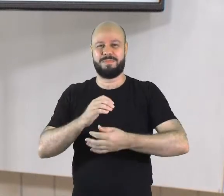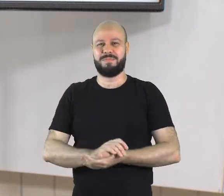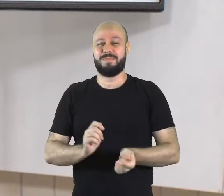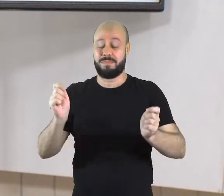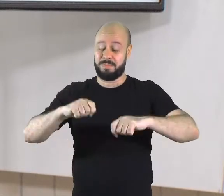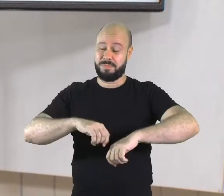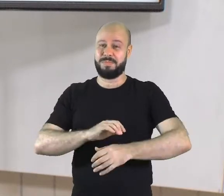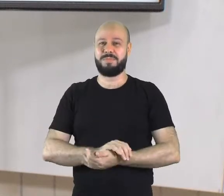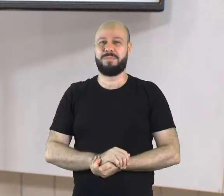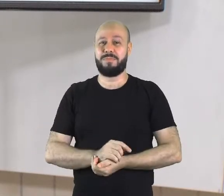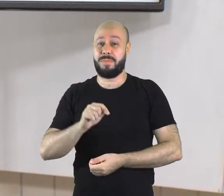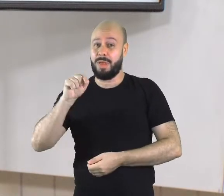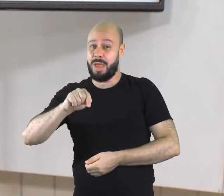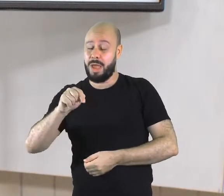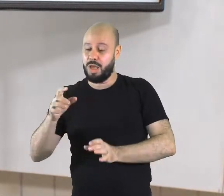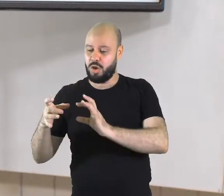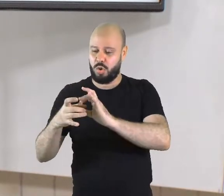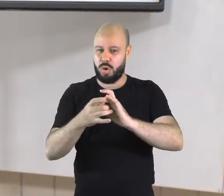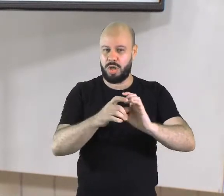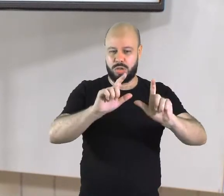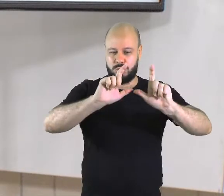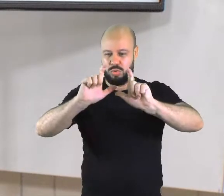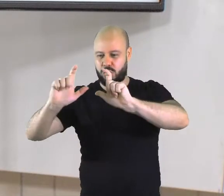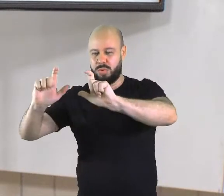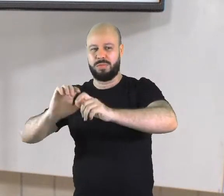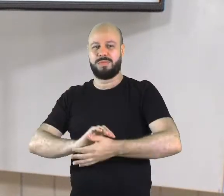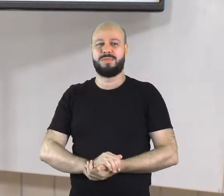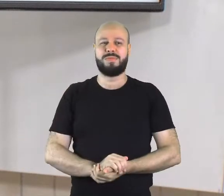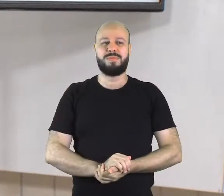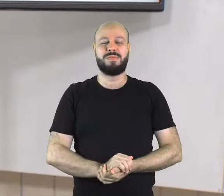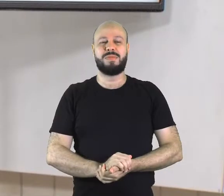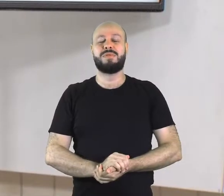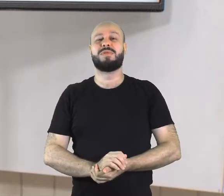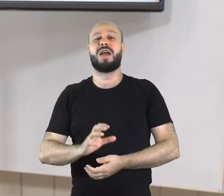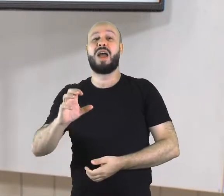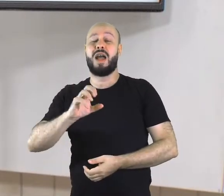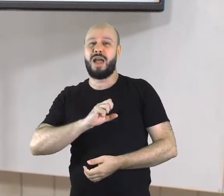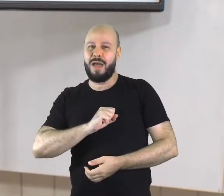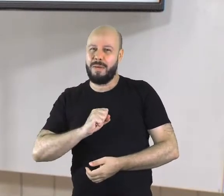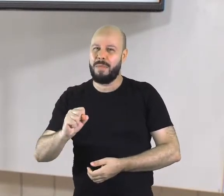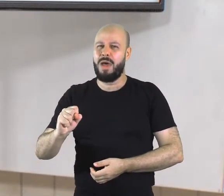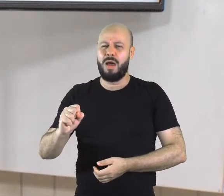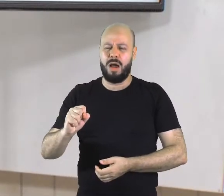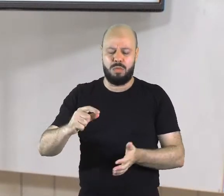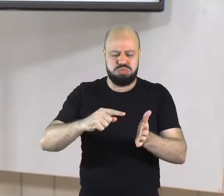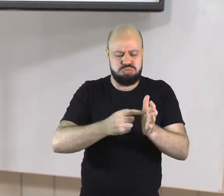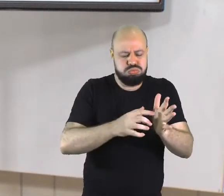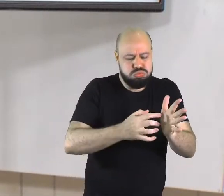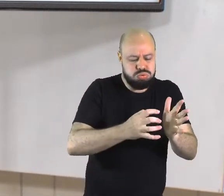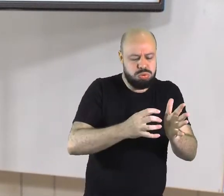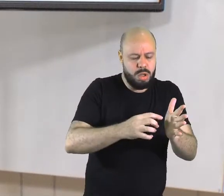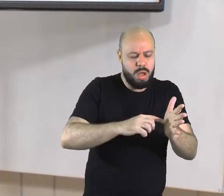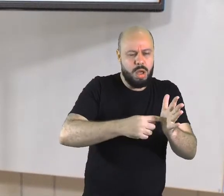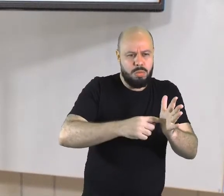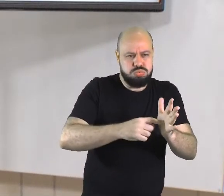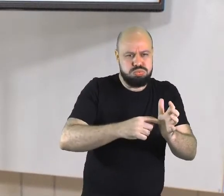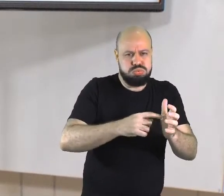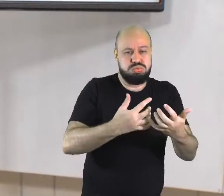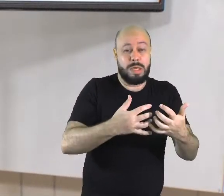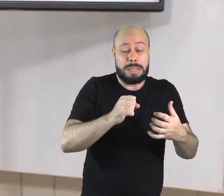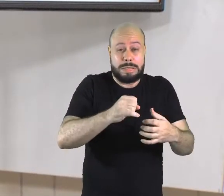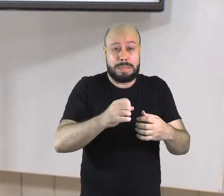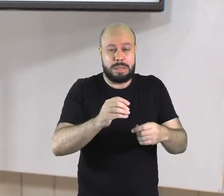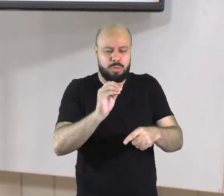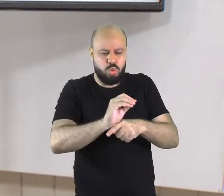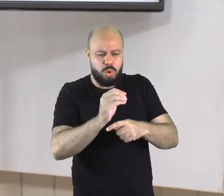dentro desse contexto da tirinha. O amor é como o motor do carro, Armando. Se não trocar o óleo, não cuidar da